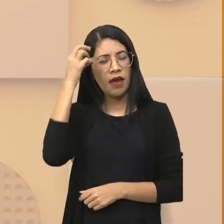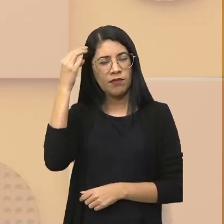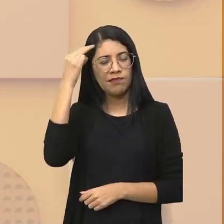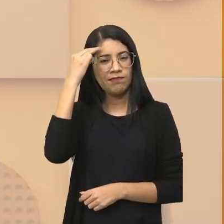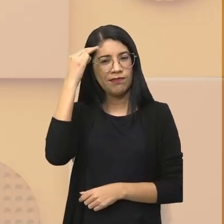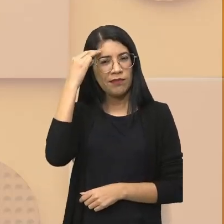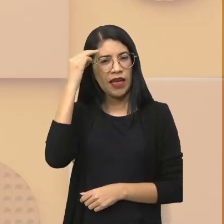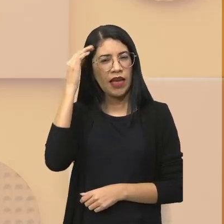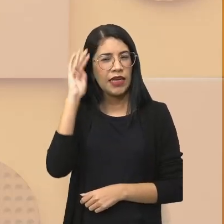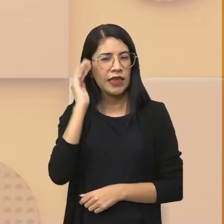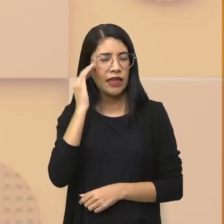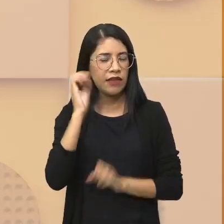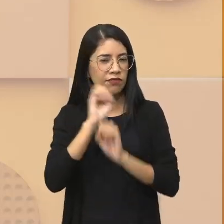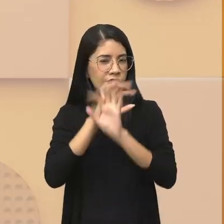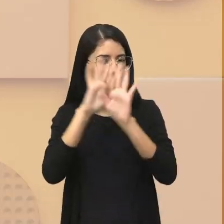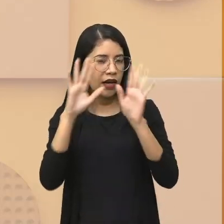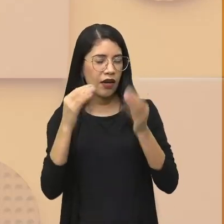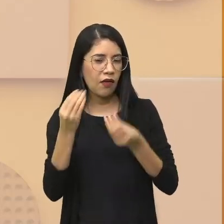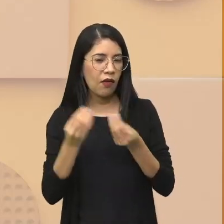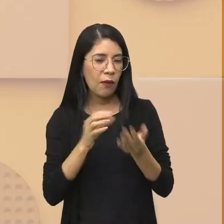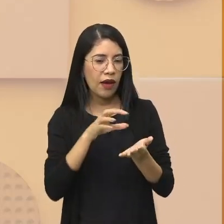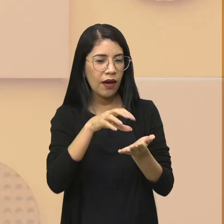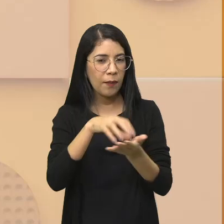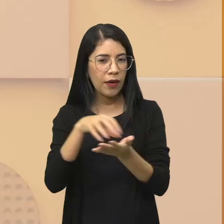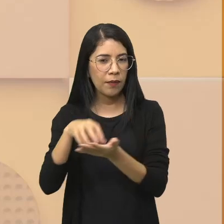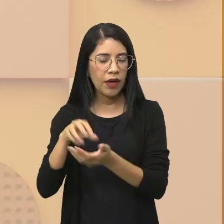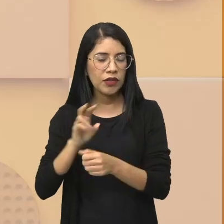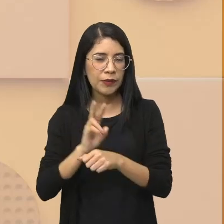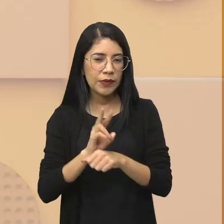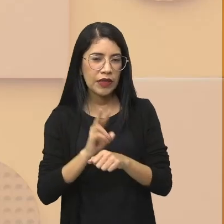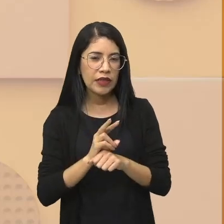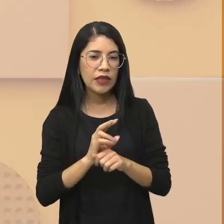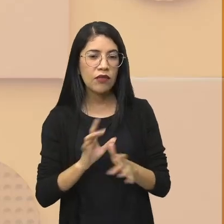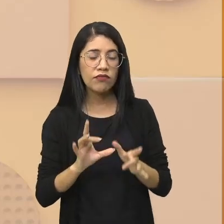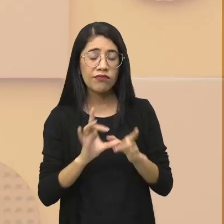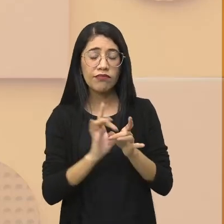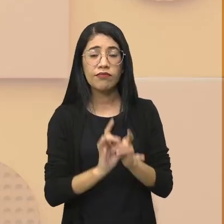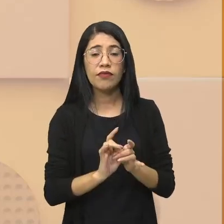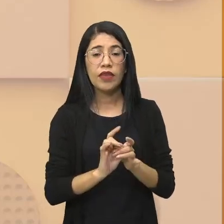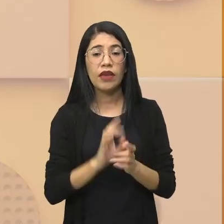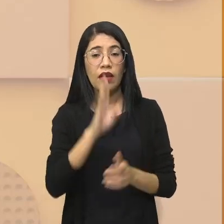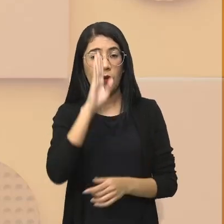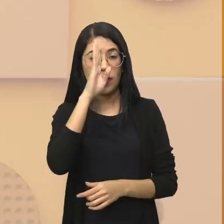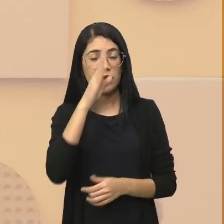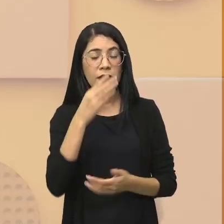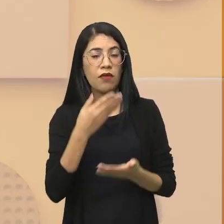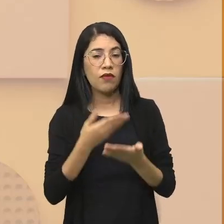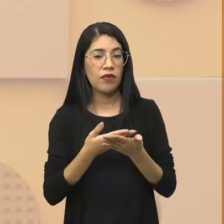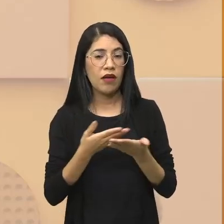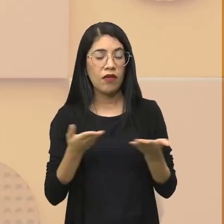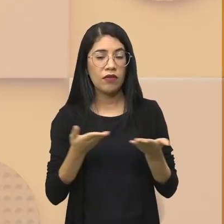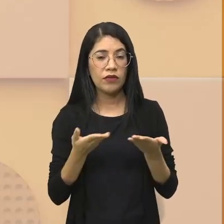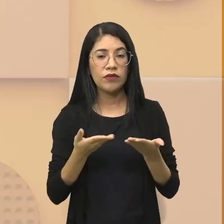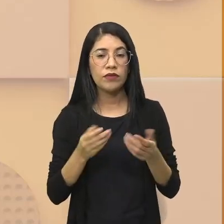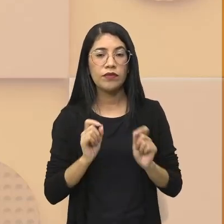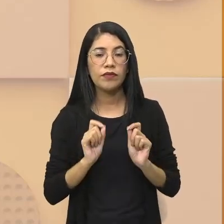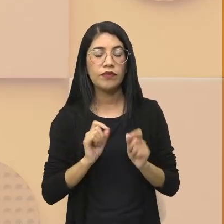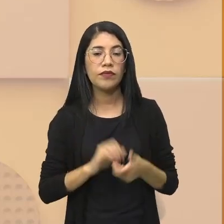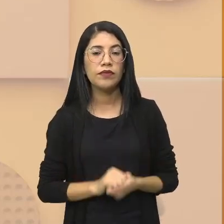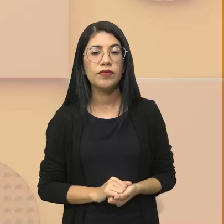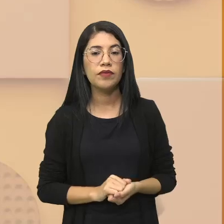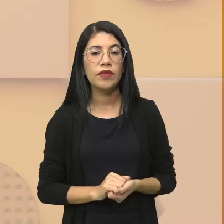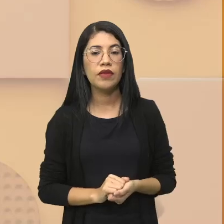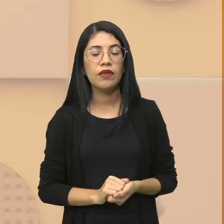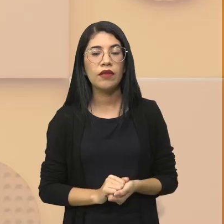um pouco mais sobre as unidades de proteção integral, que é o principal foco aqui, né, nesta aula, a gente vai